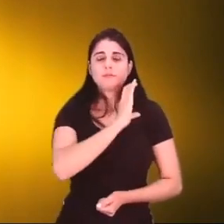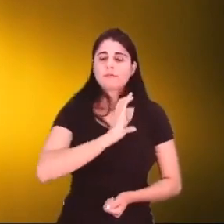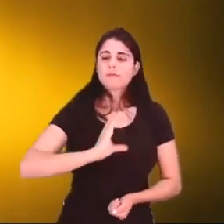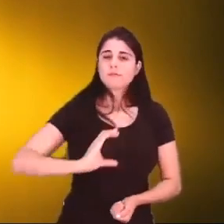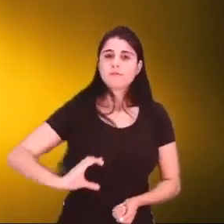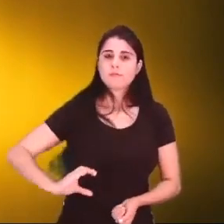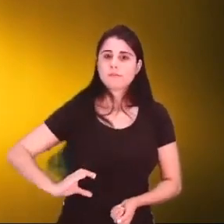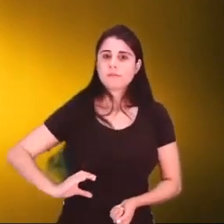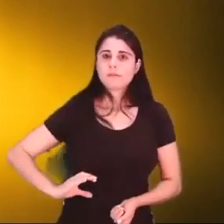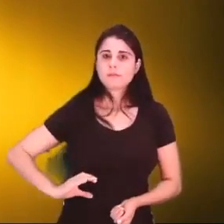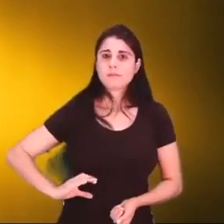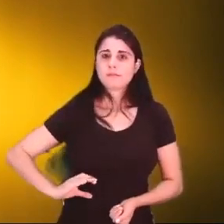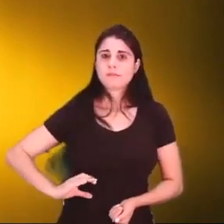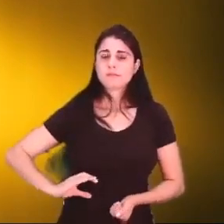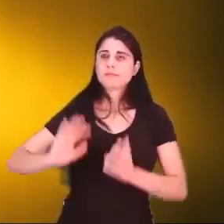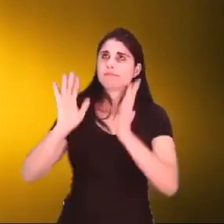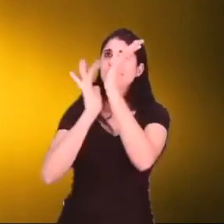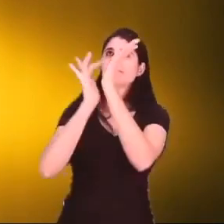cristificar-nos,